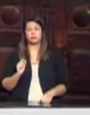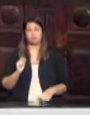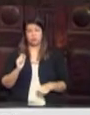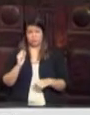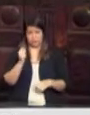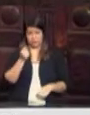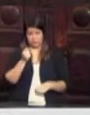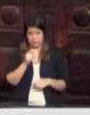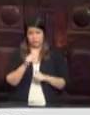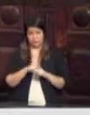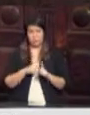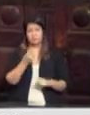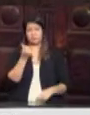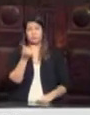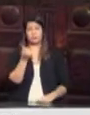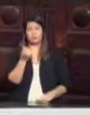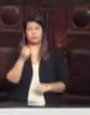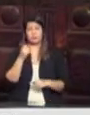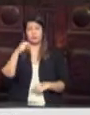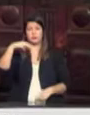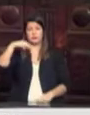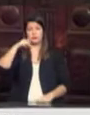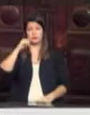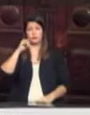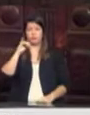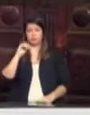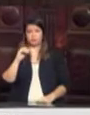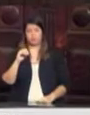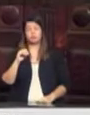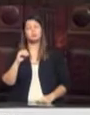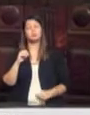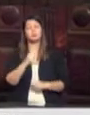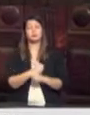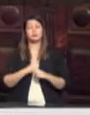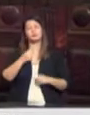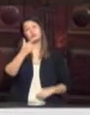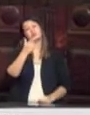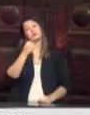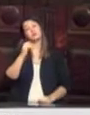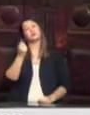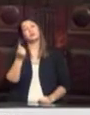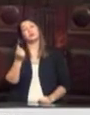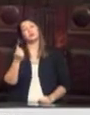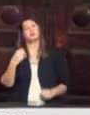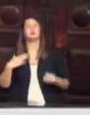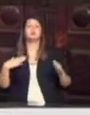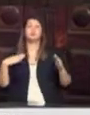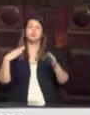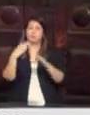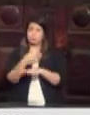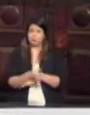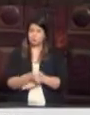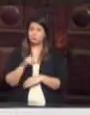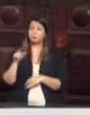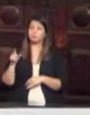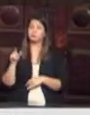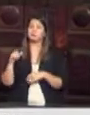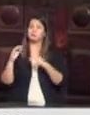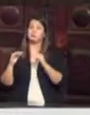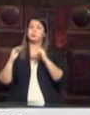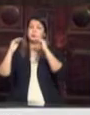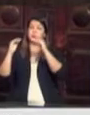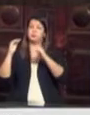16 de maio de 2016, início do ano passado, ingressei no Tribunal de Justiça com